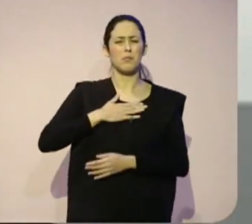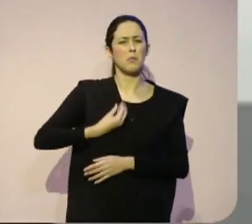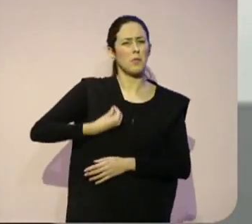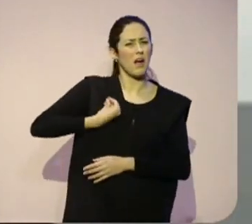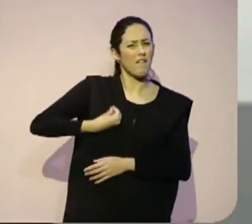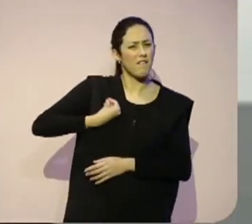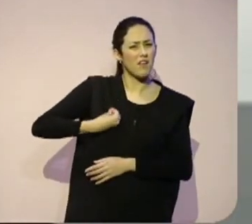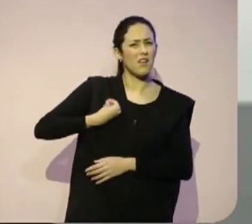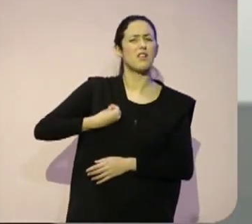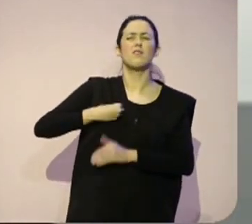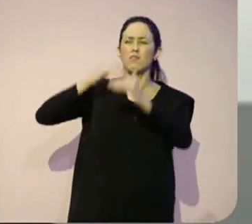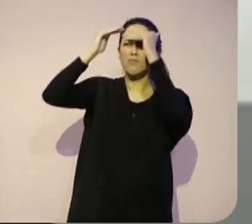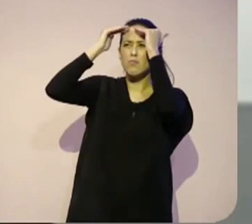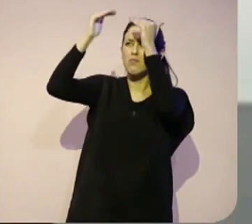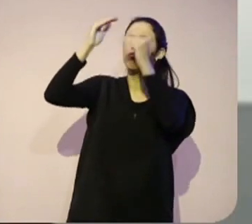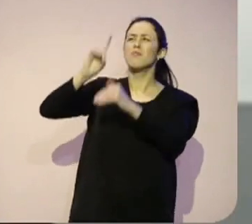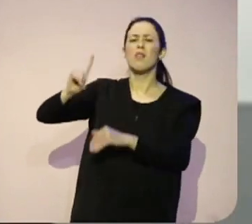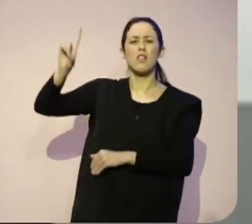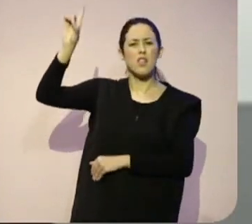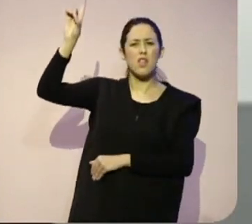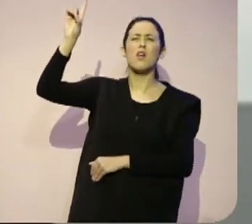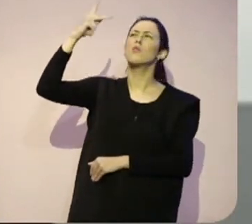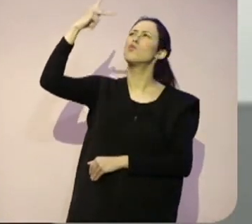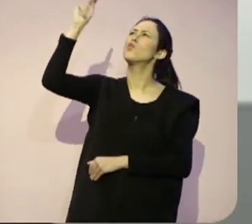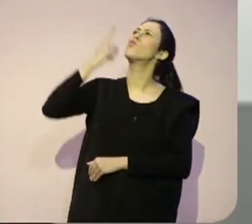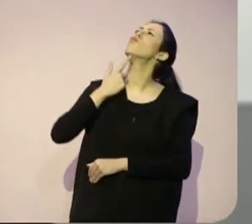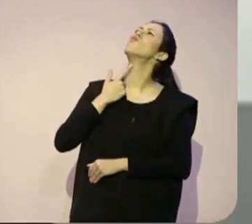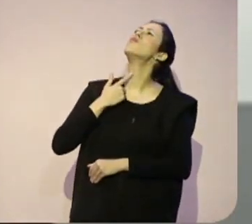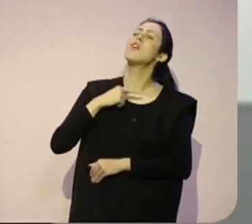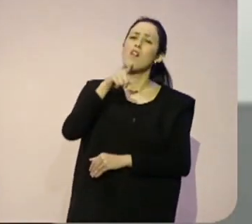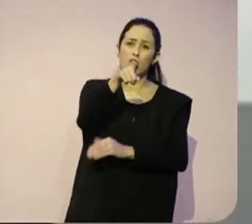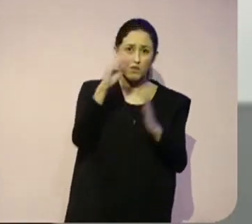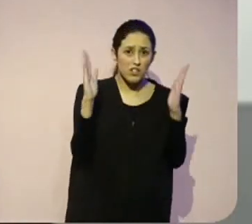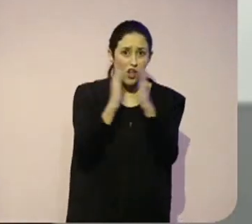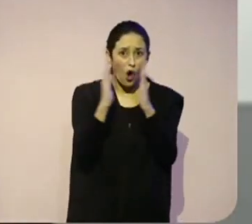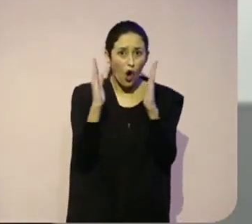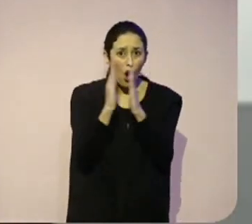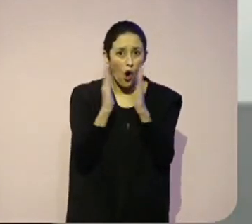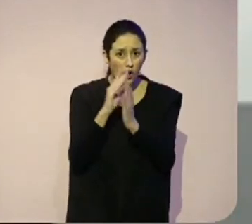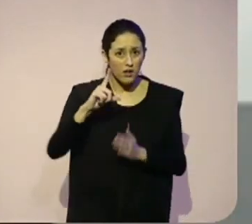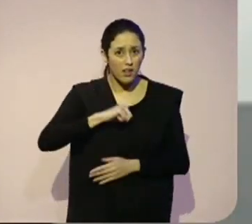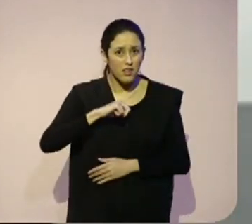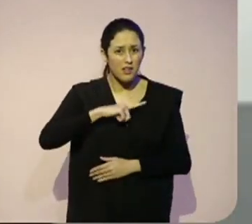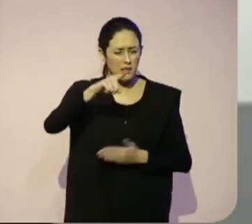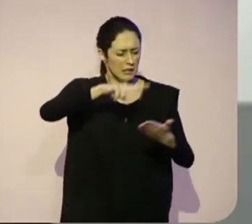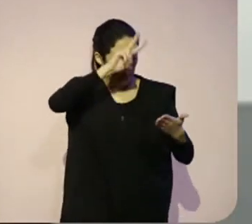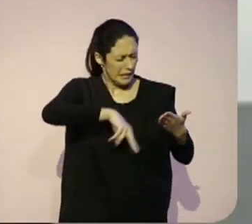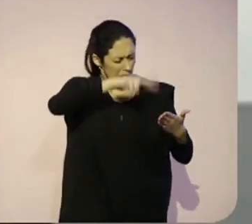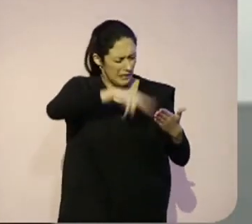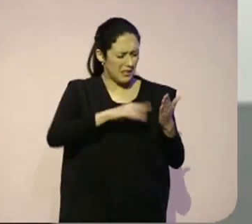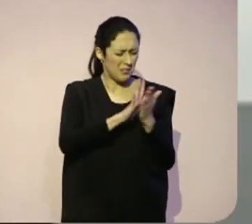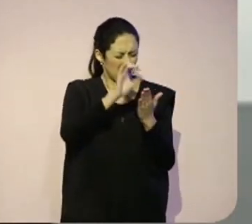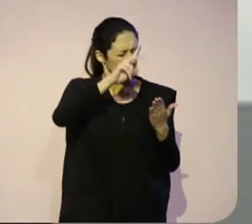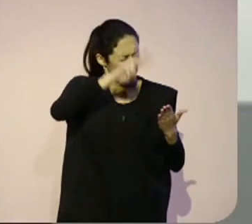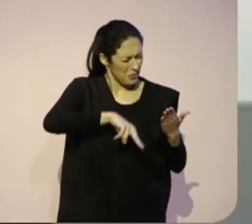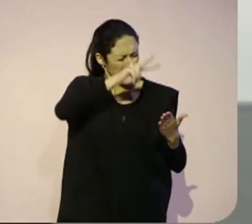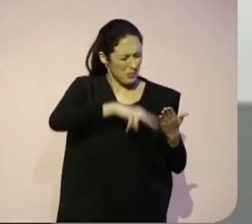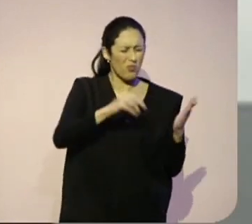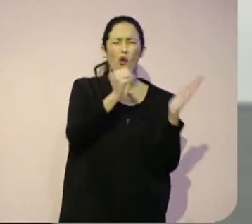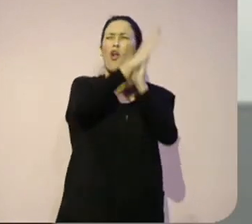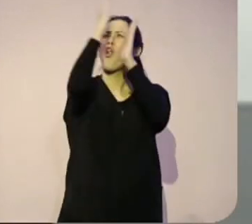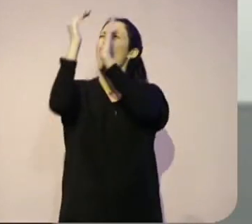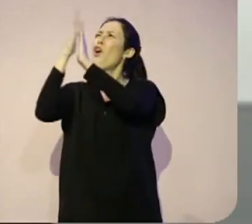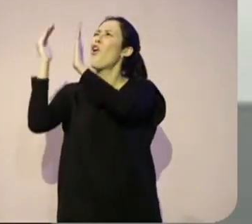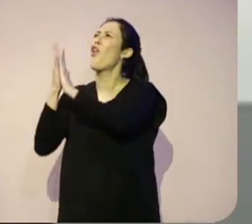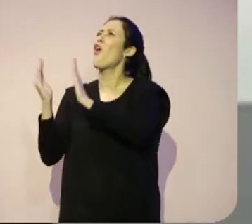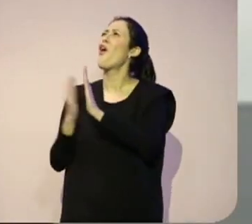vontade. Você tem sido aquele que tem orado como nunca antes, vivido a Bíblia como nunca antes, louvado a